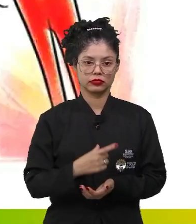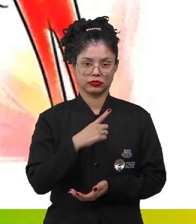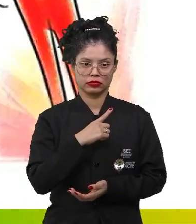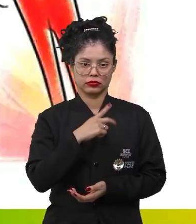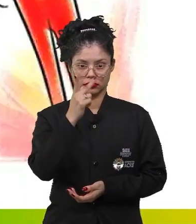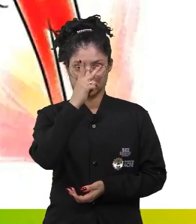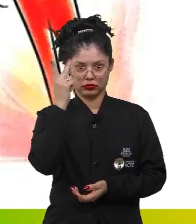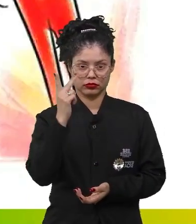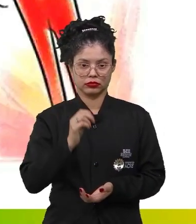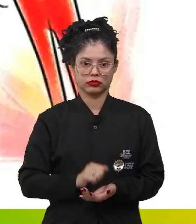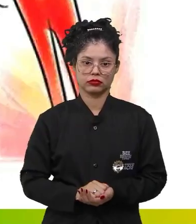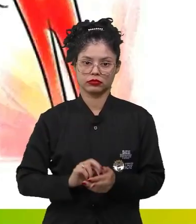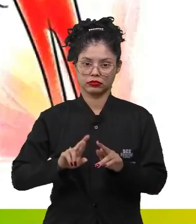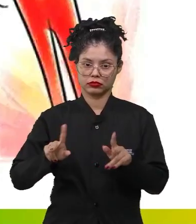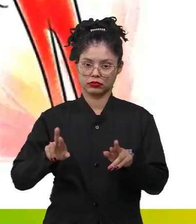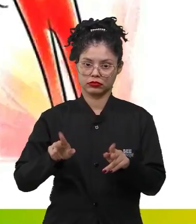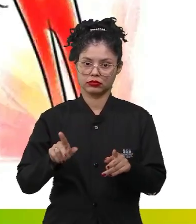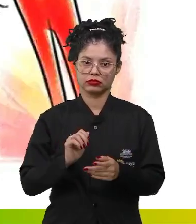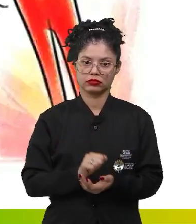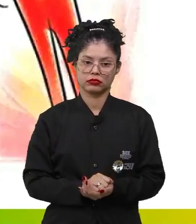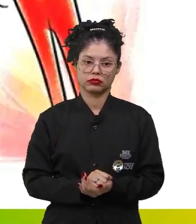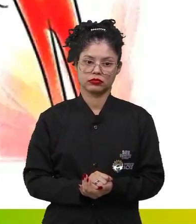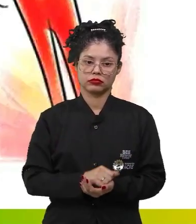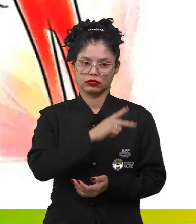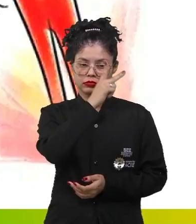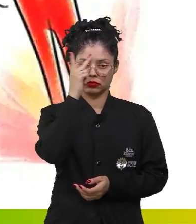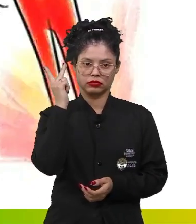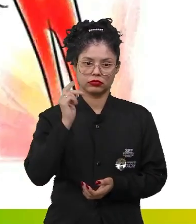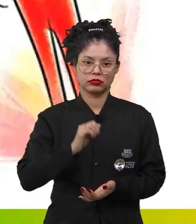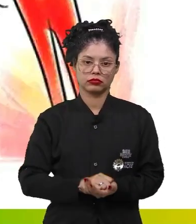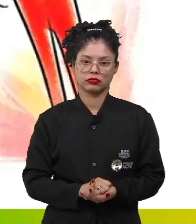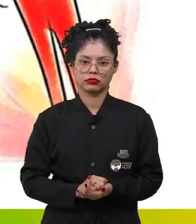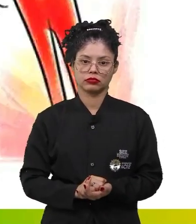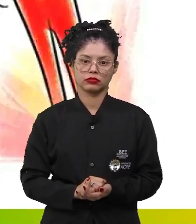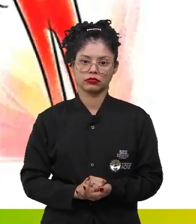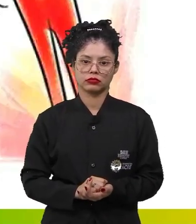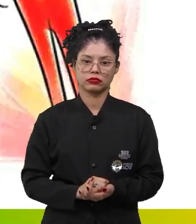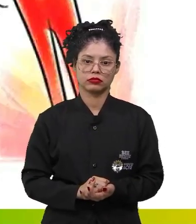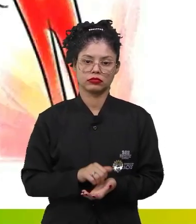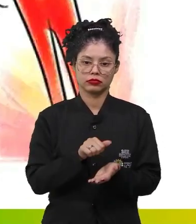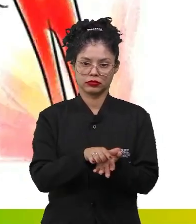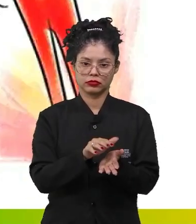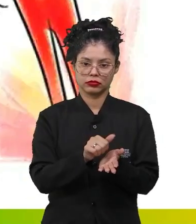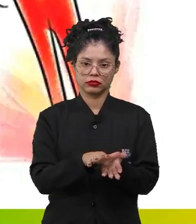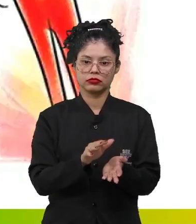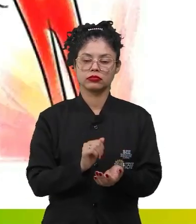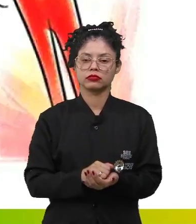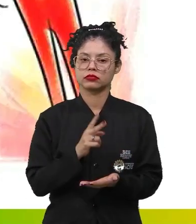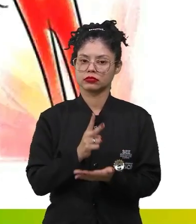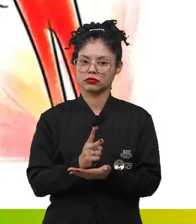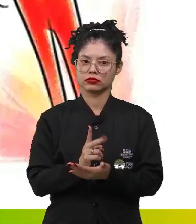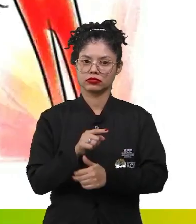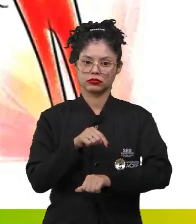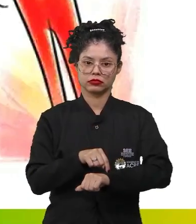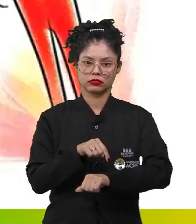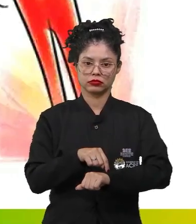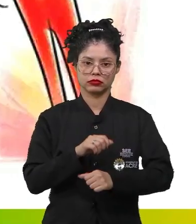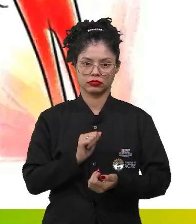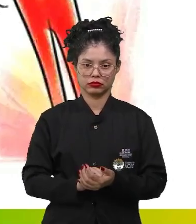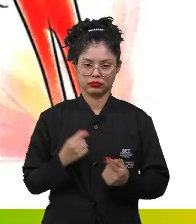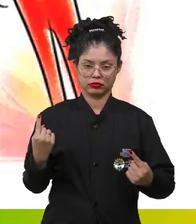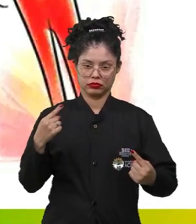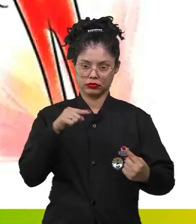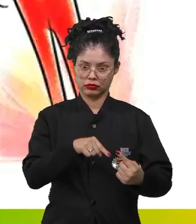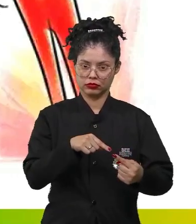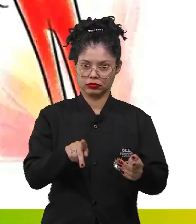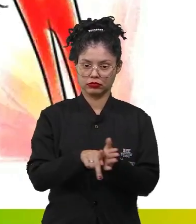uma pessoa bem diferente e essa pessoa, ela está o quê? Está excluindo e ao mesmo tempo ela está indo contra